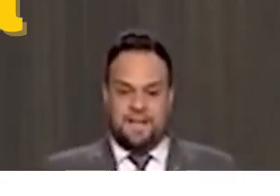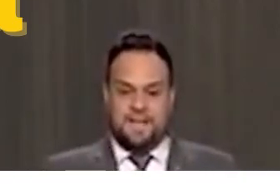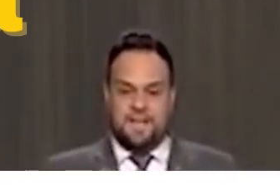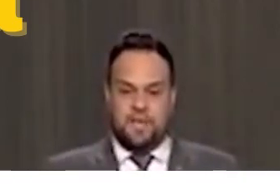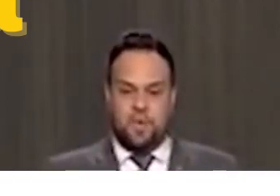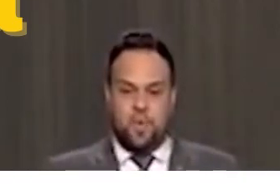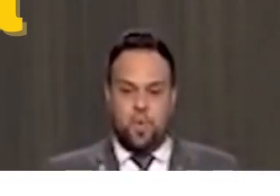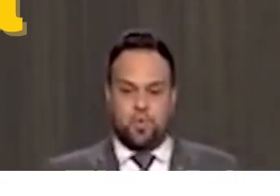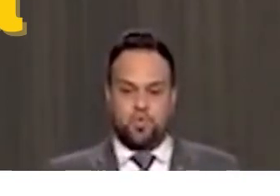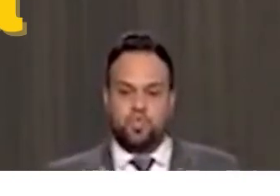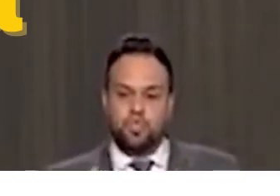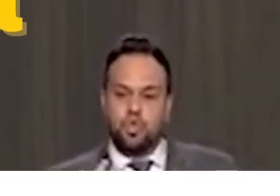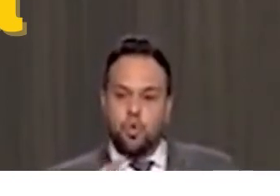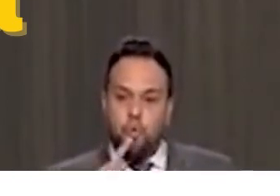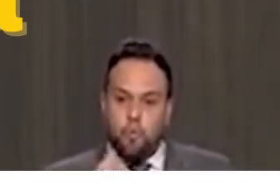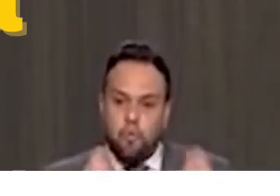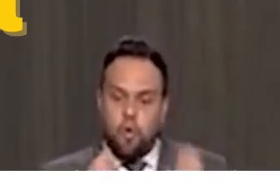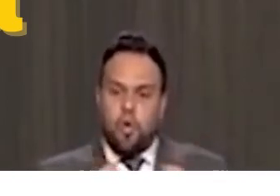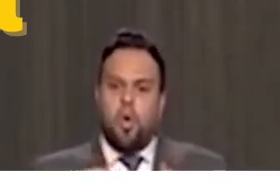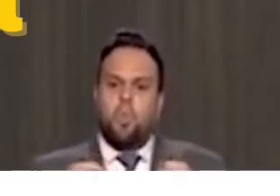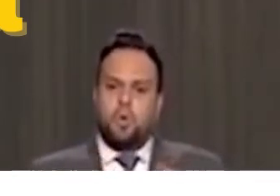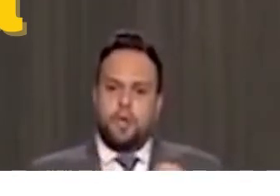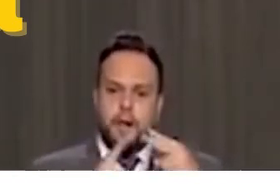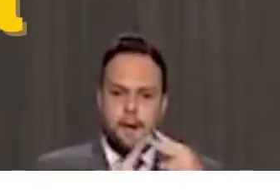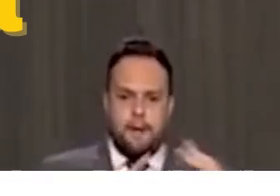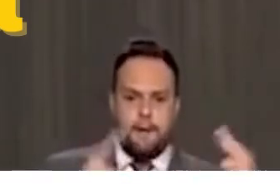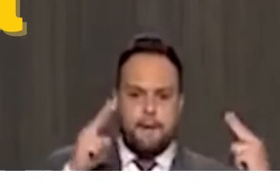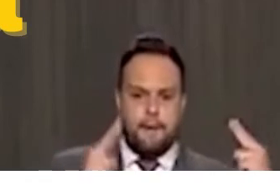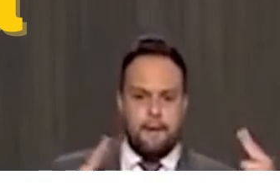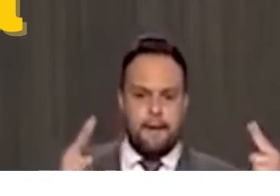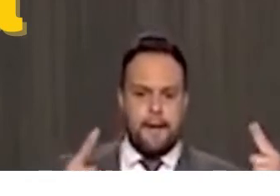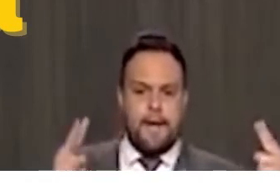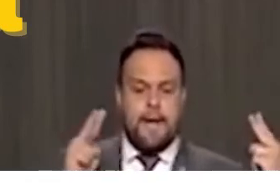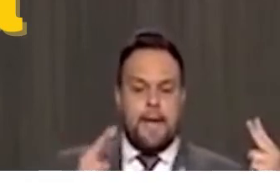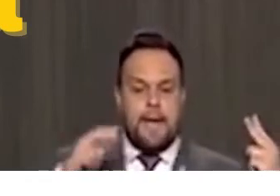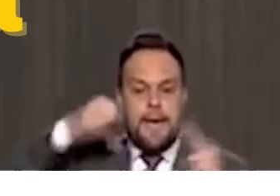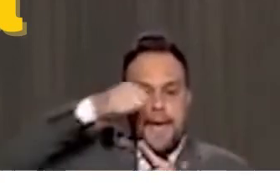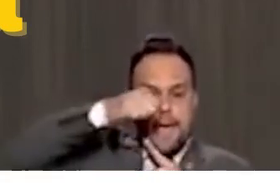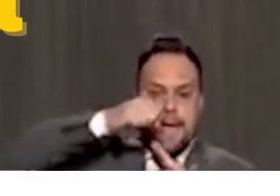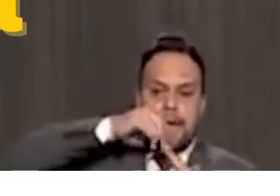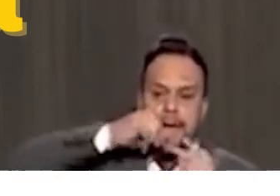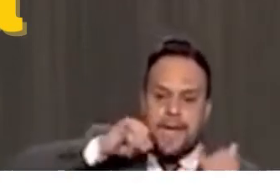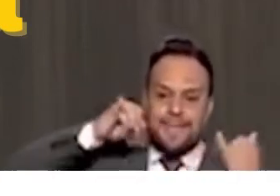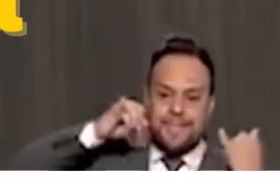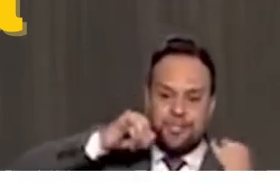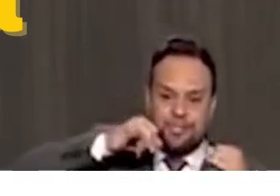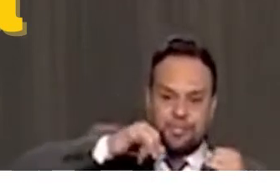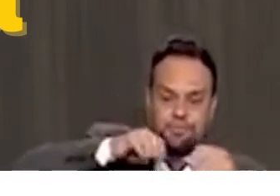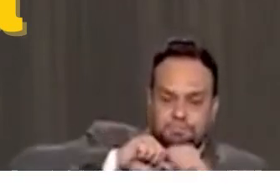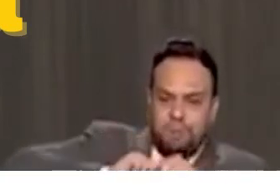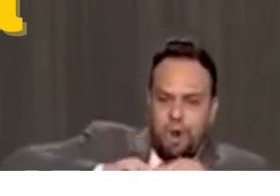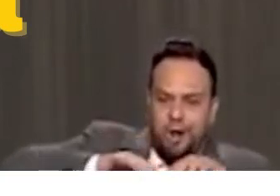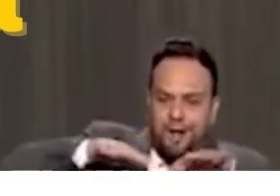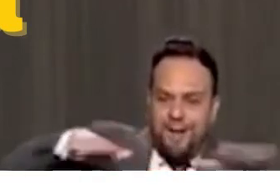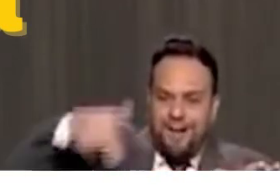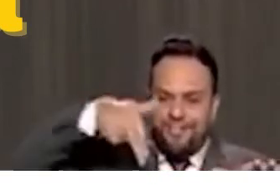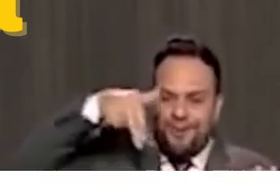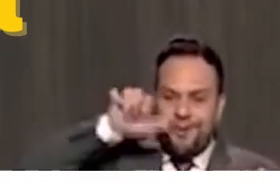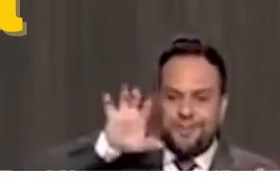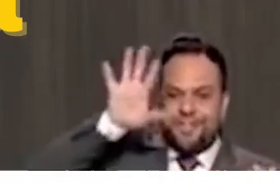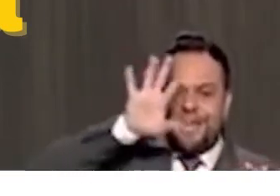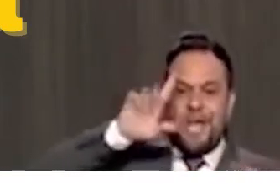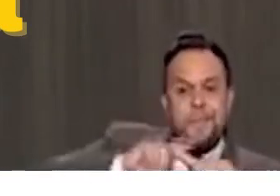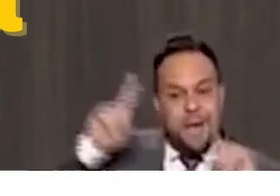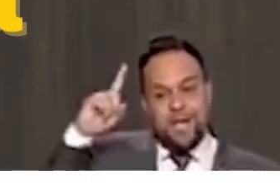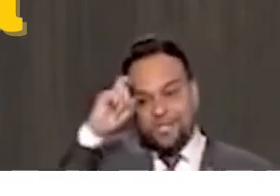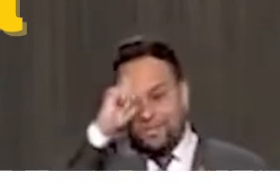no Brasil, que poderia fornecer energia para toda a região norte e grande parte para o Nordeste, mas temos dificuldade, porque lá é uma reserva indígena. Eu